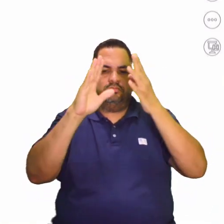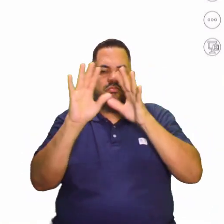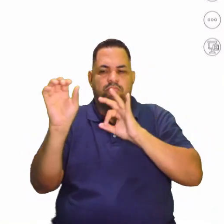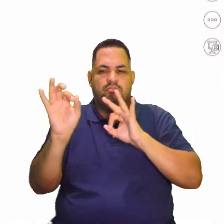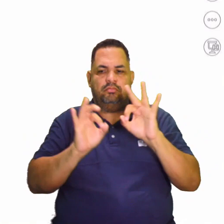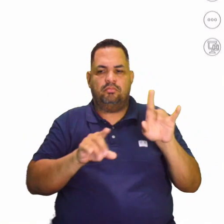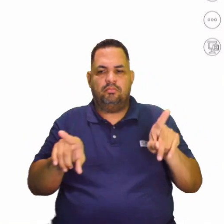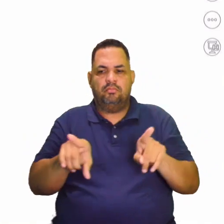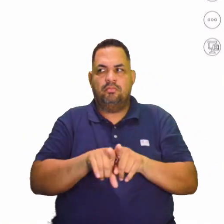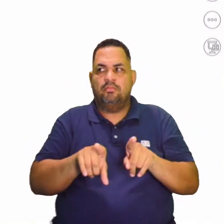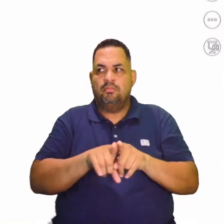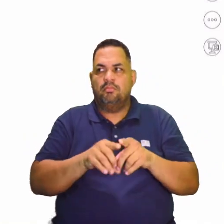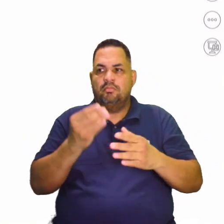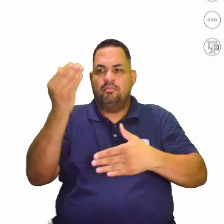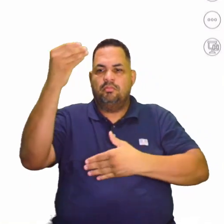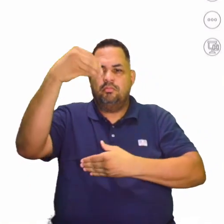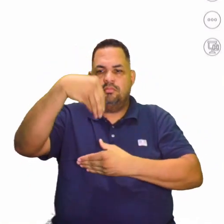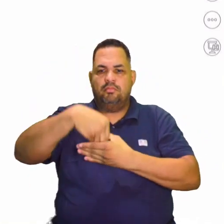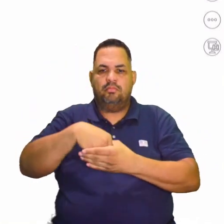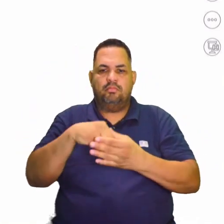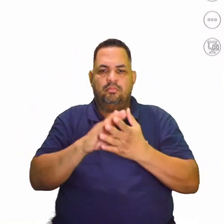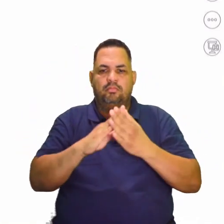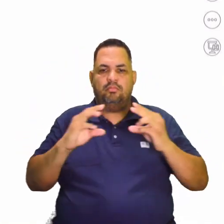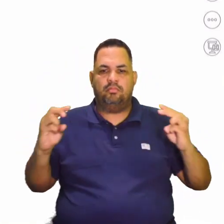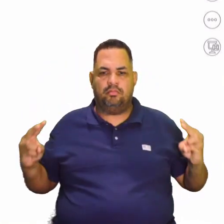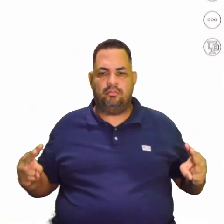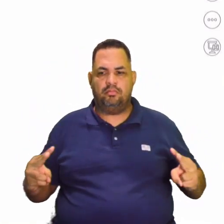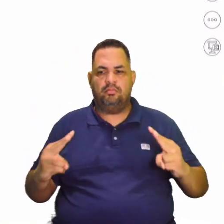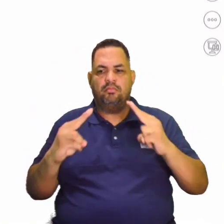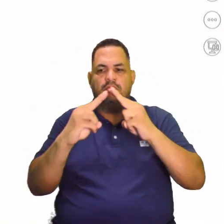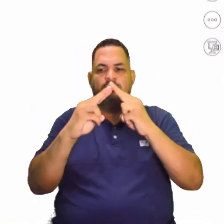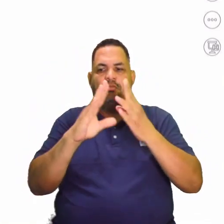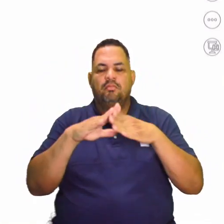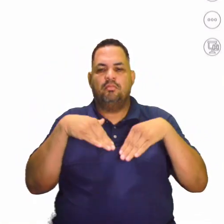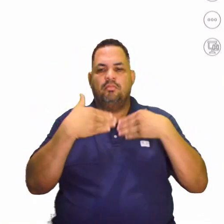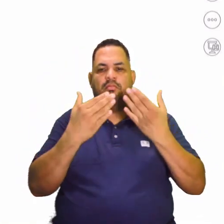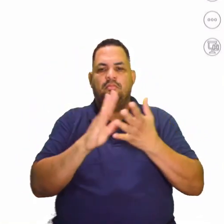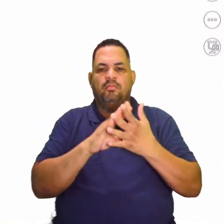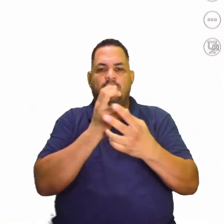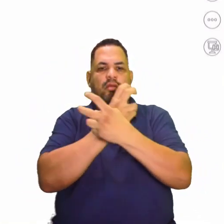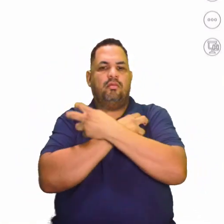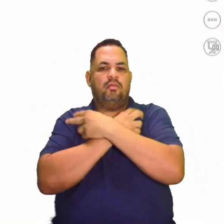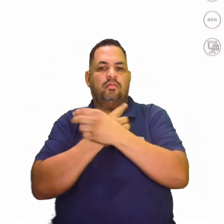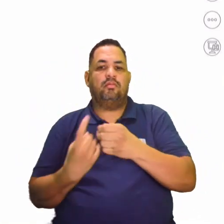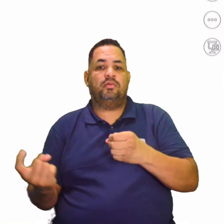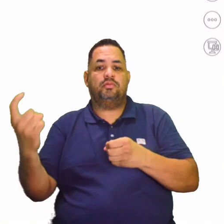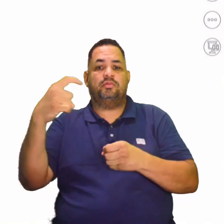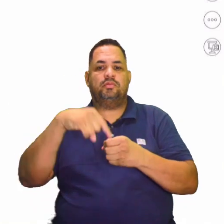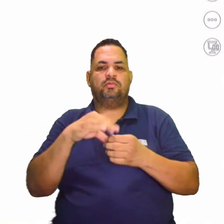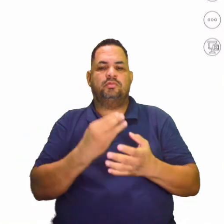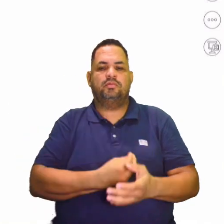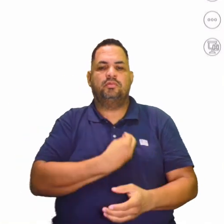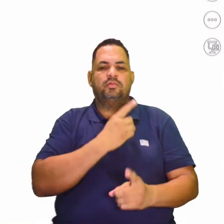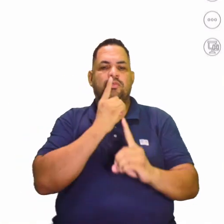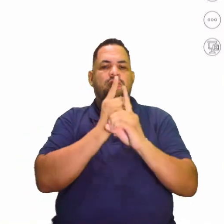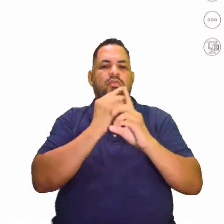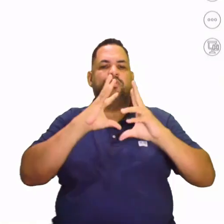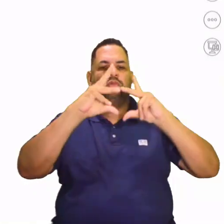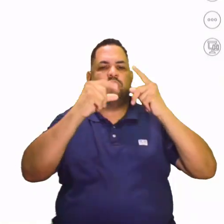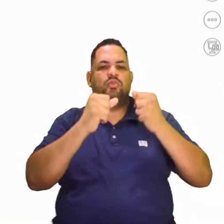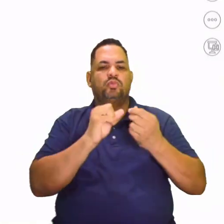também o interior das pirâmides, no sentido de quando o faraó voltasse à vida, ele encontraria todos esses